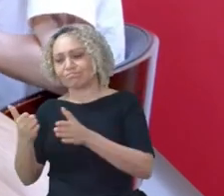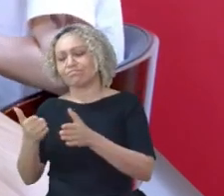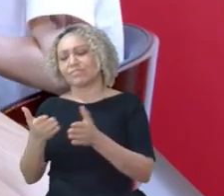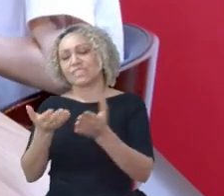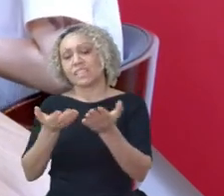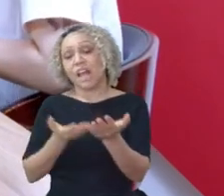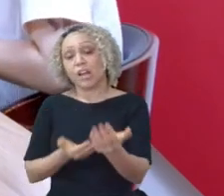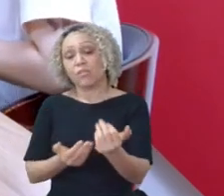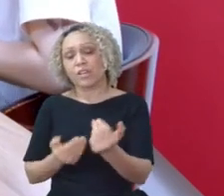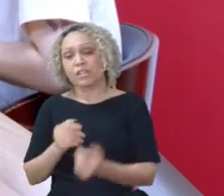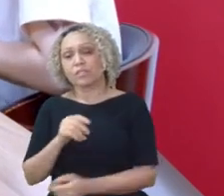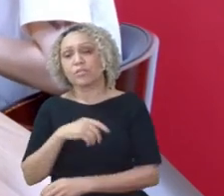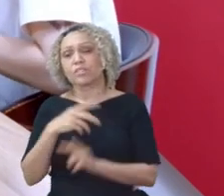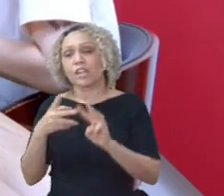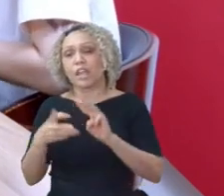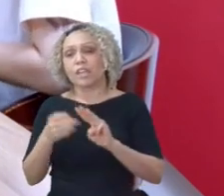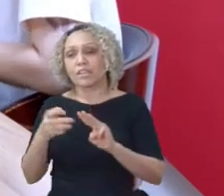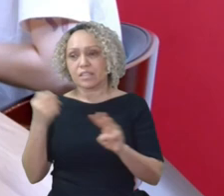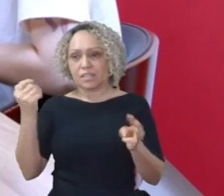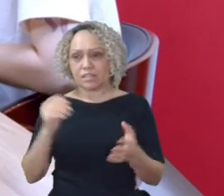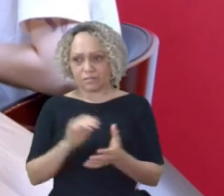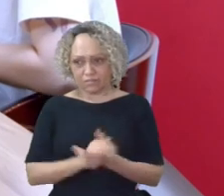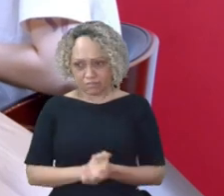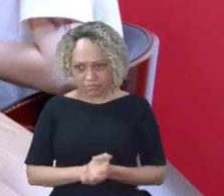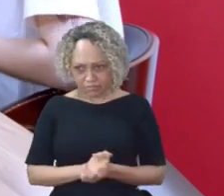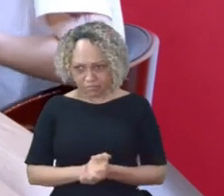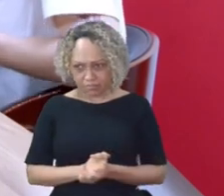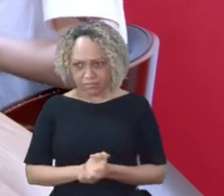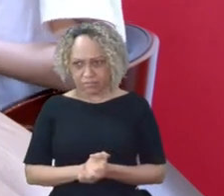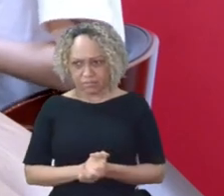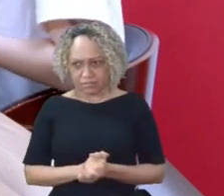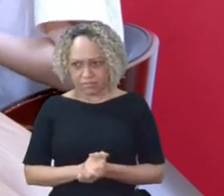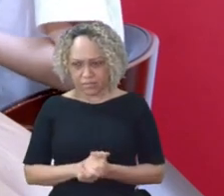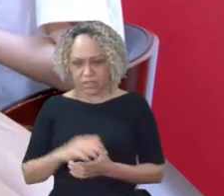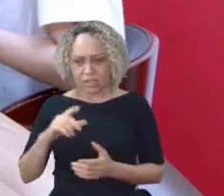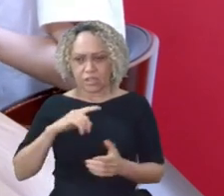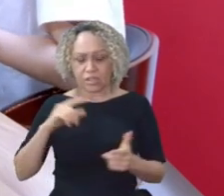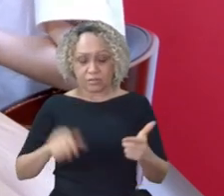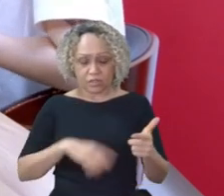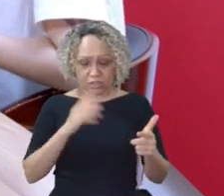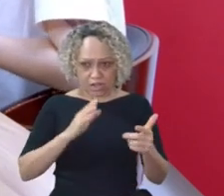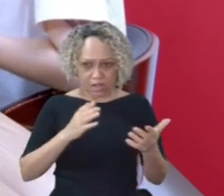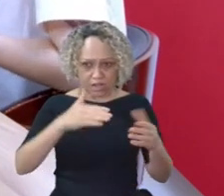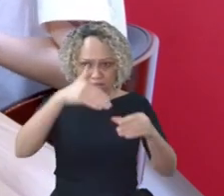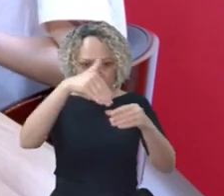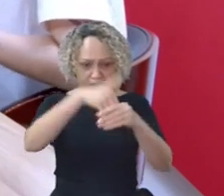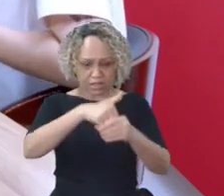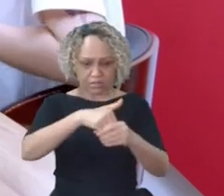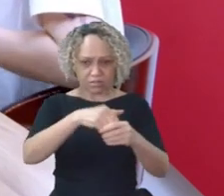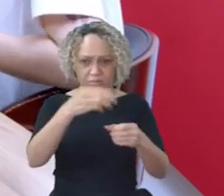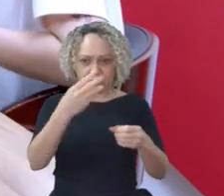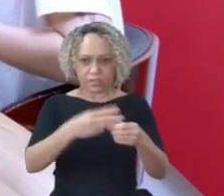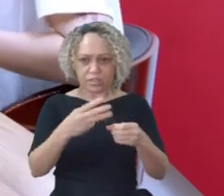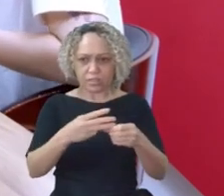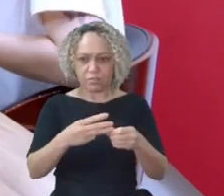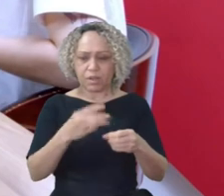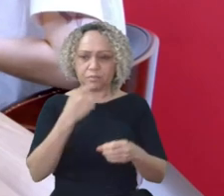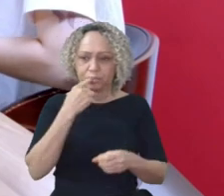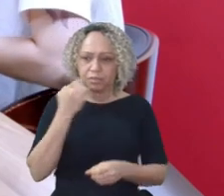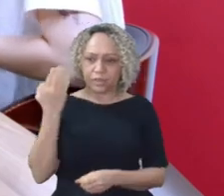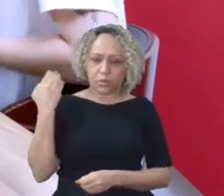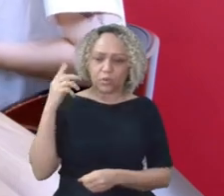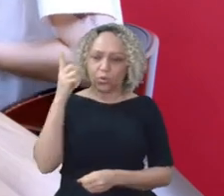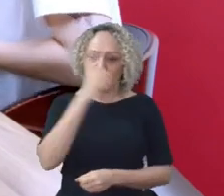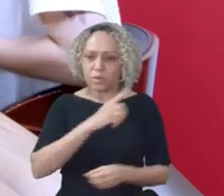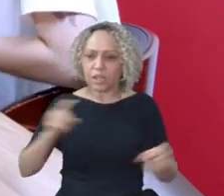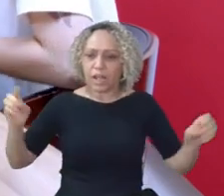indígena. Primeiro turno aí já passou, temos agora o segundo turno, e vários municípios do